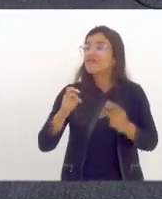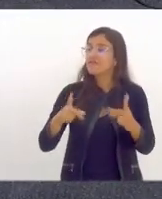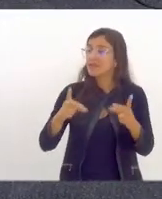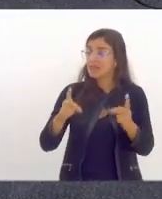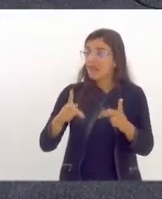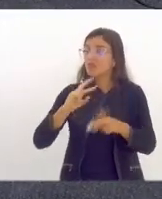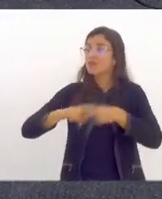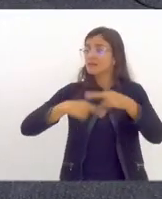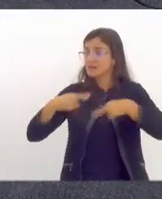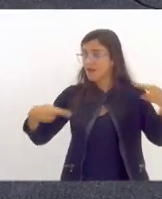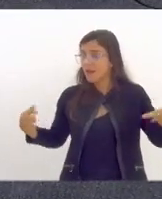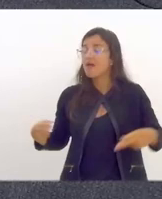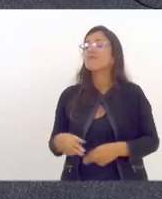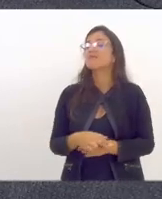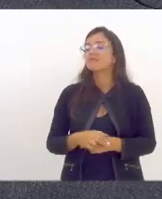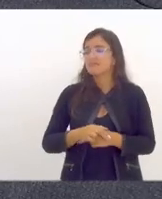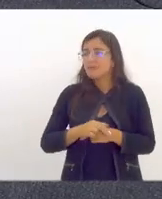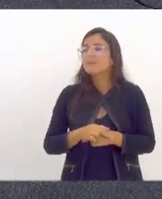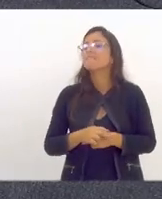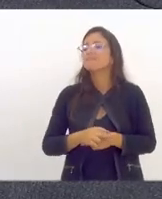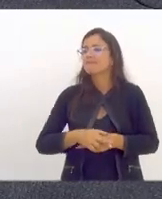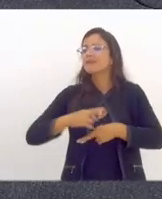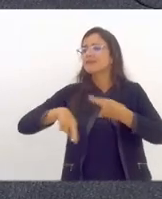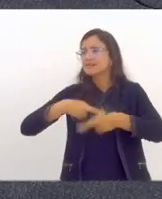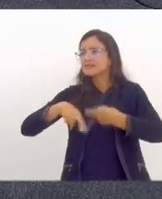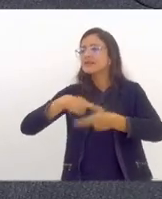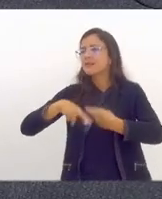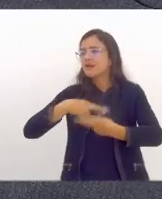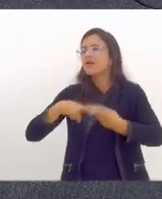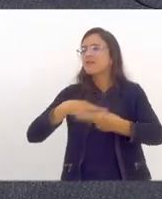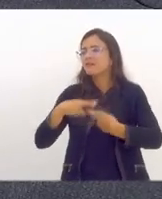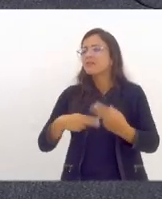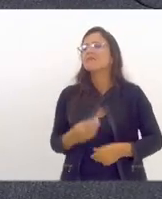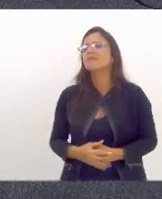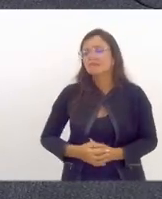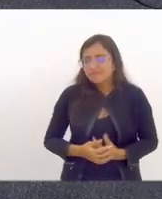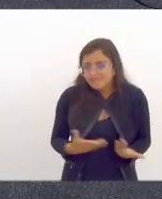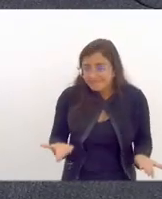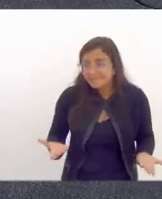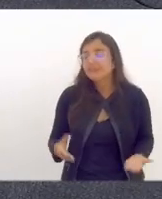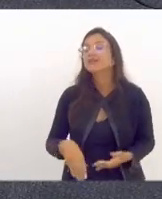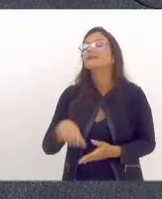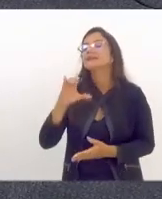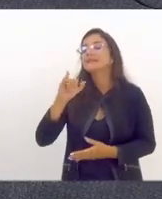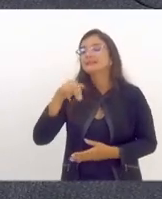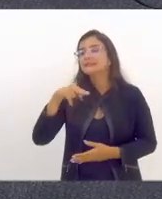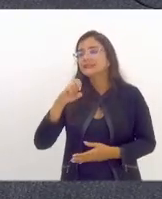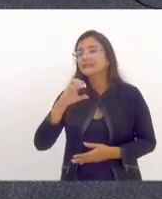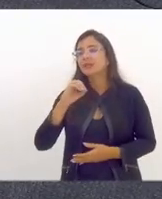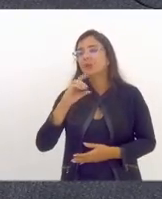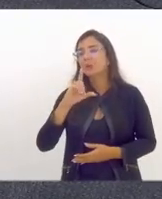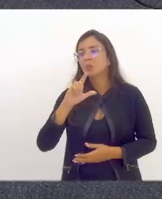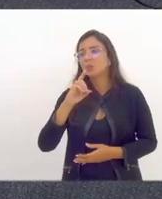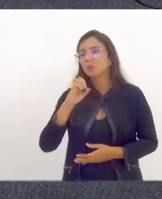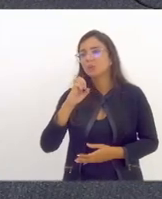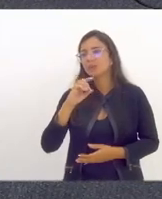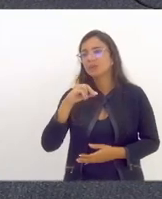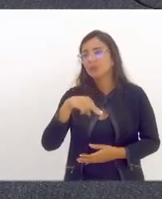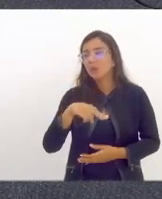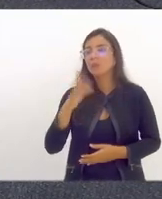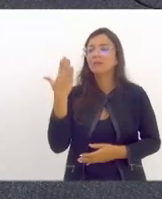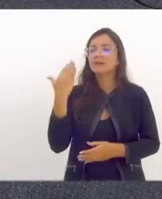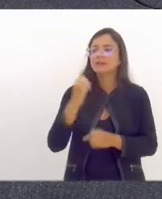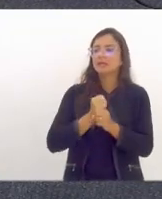não sei se está no YouTube foi lançado aqui no sírio-deon em 2003 tá todo esse filme